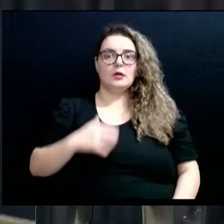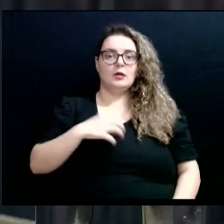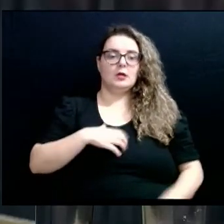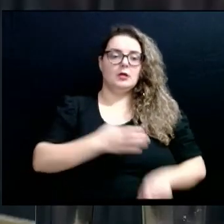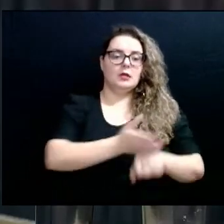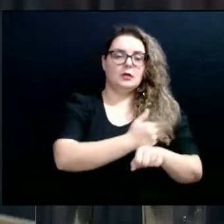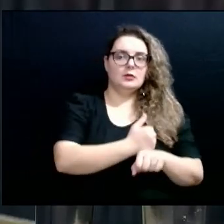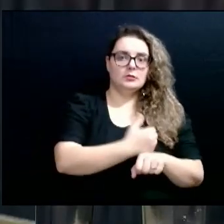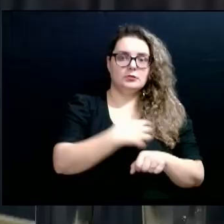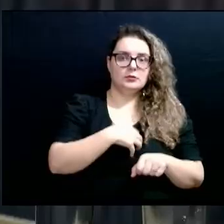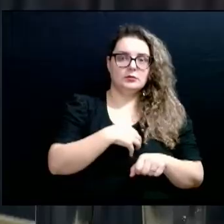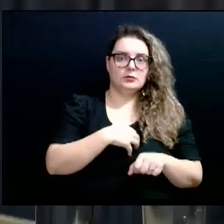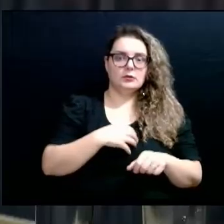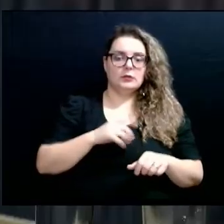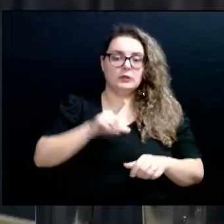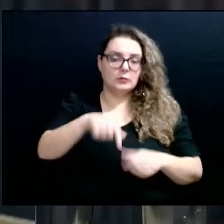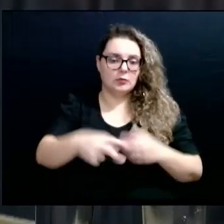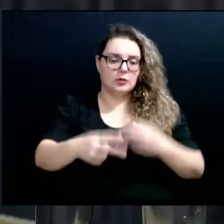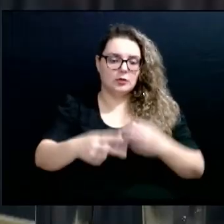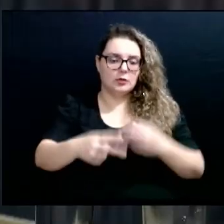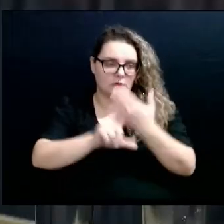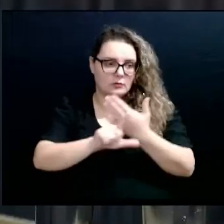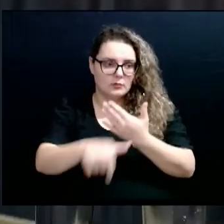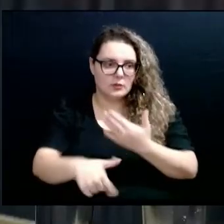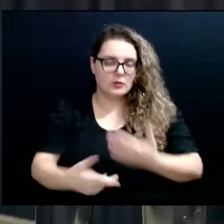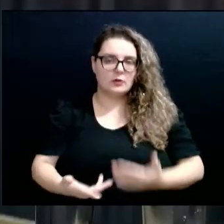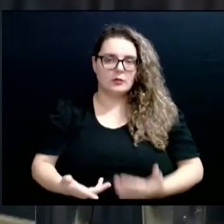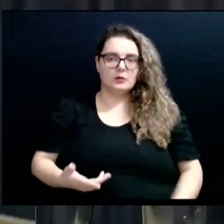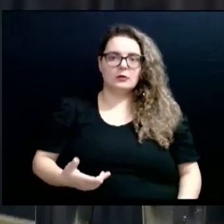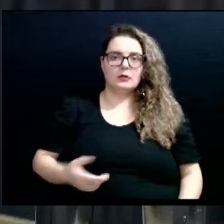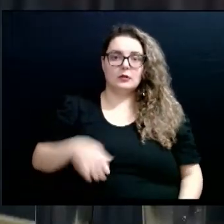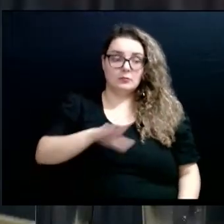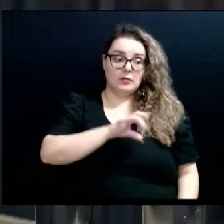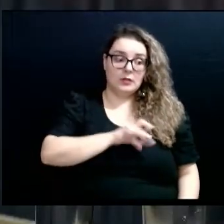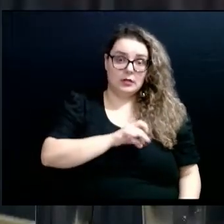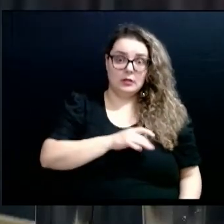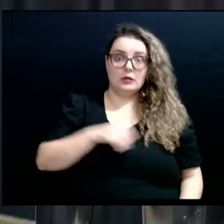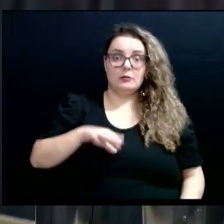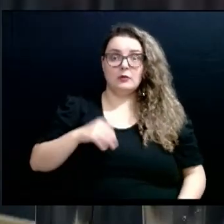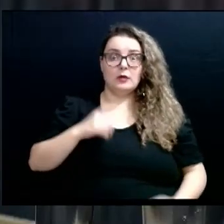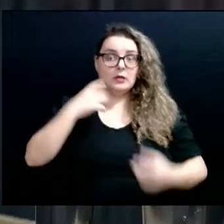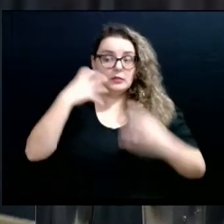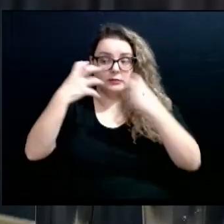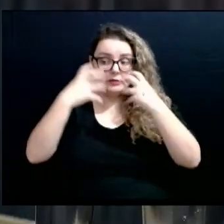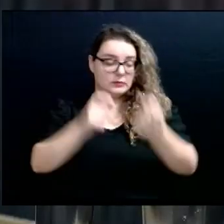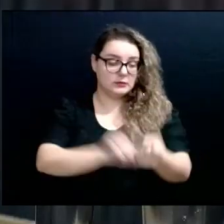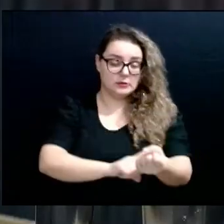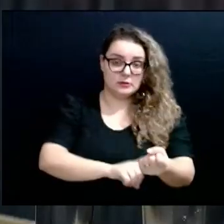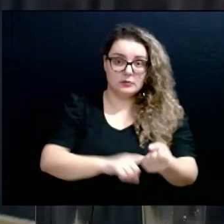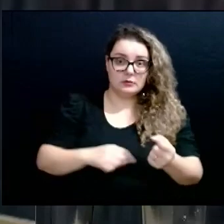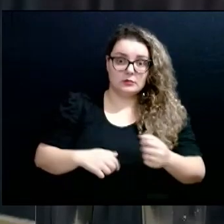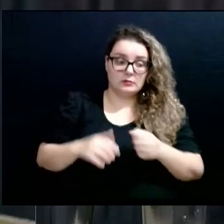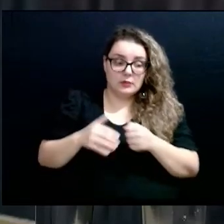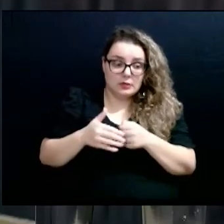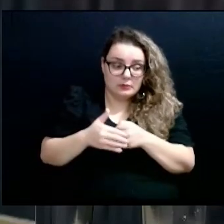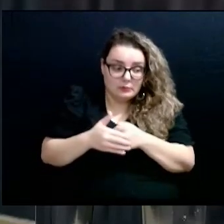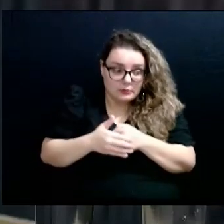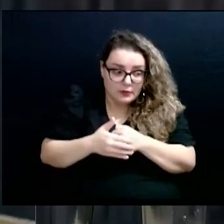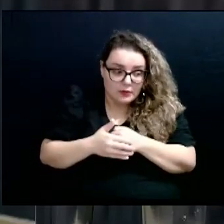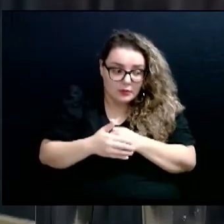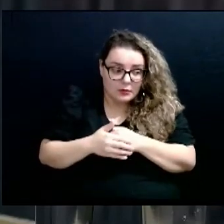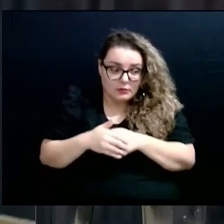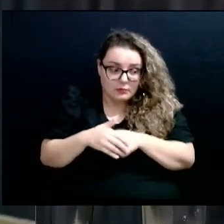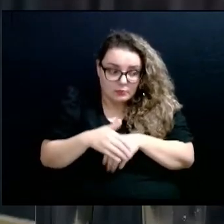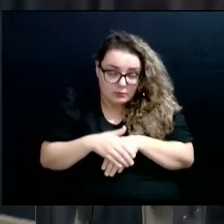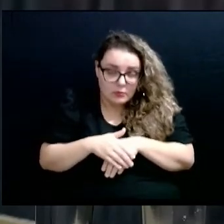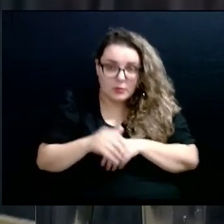de outro, então ela está mais medrosa, ela está mais irritada, ela está mais retraída, né? Houve uma mudança nesse